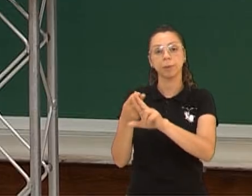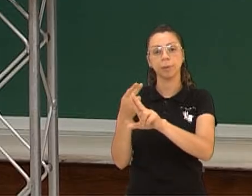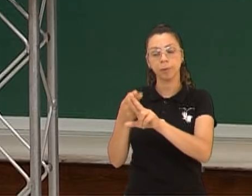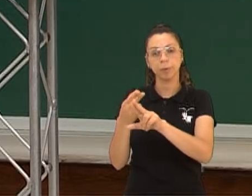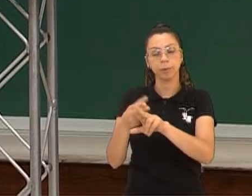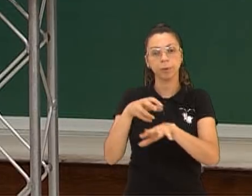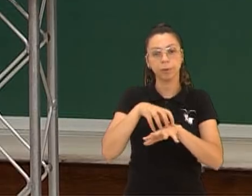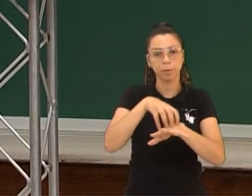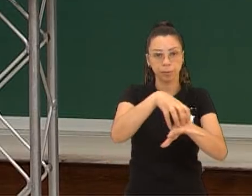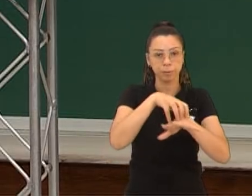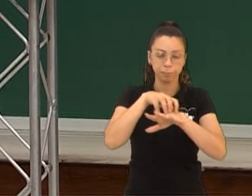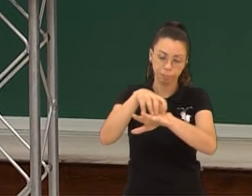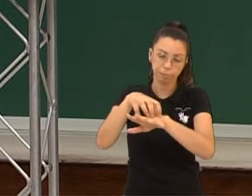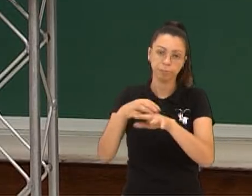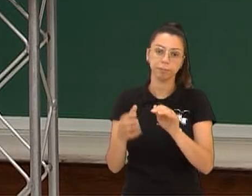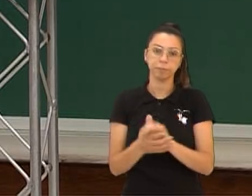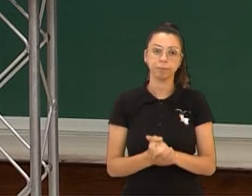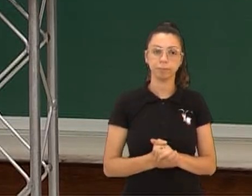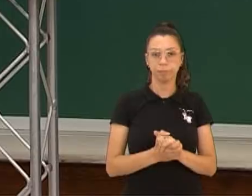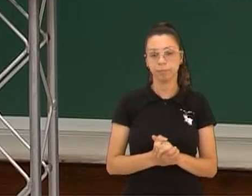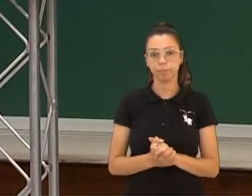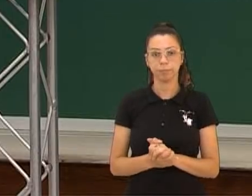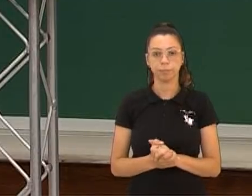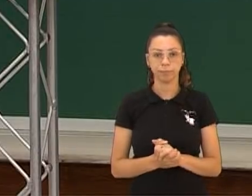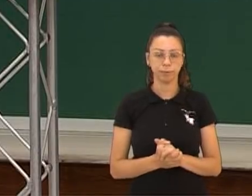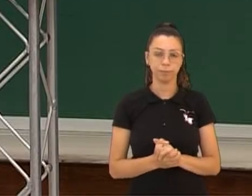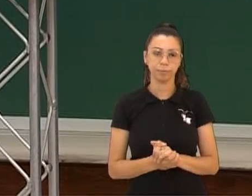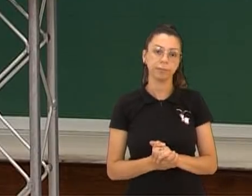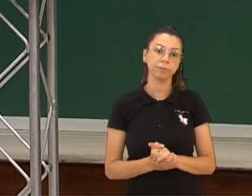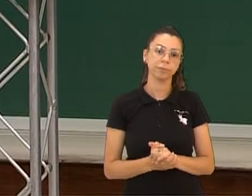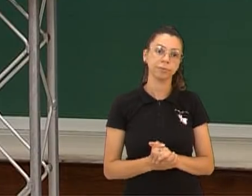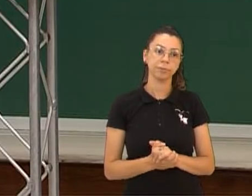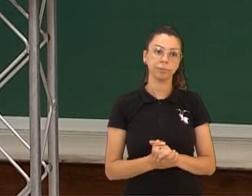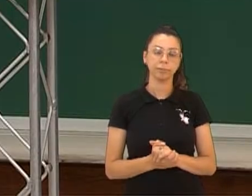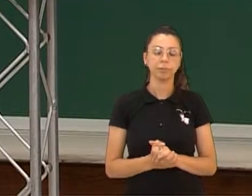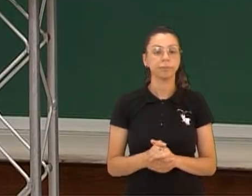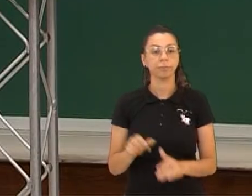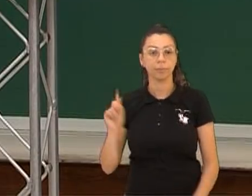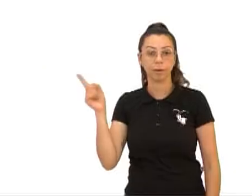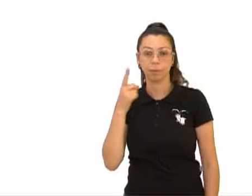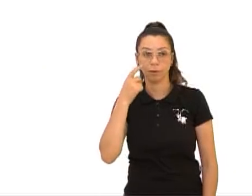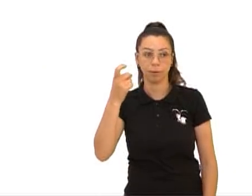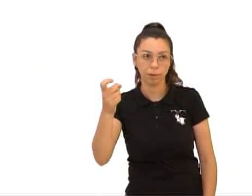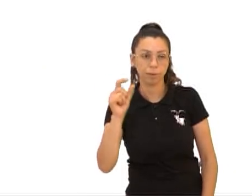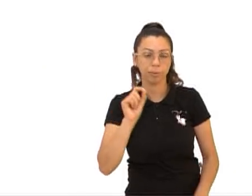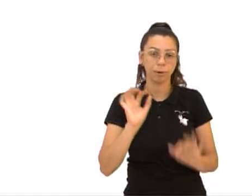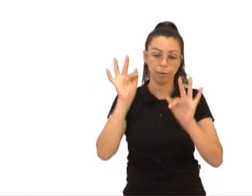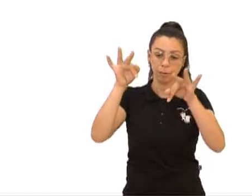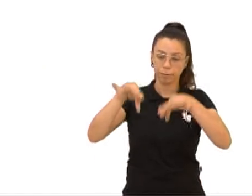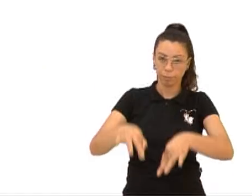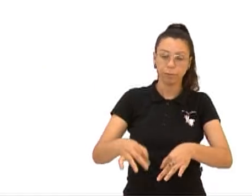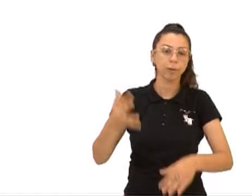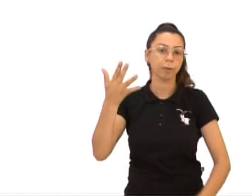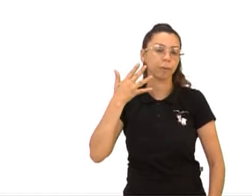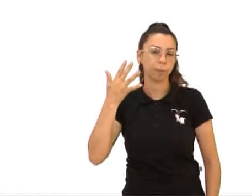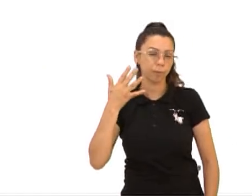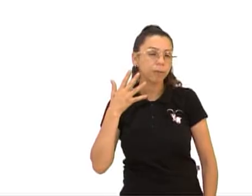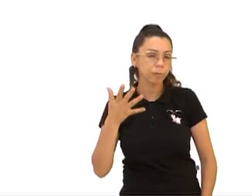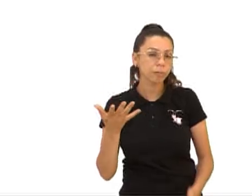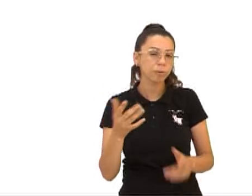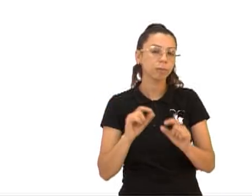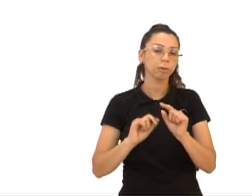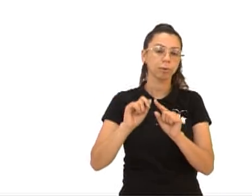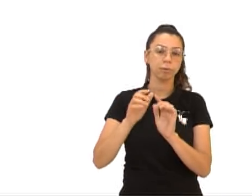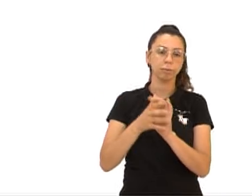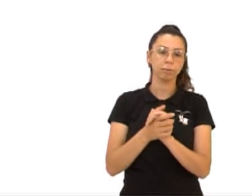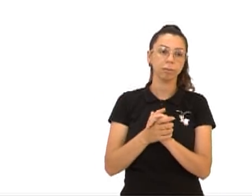de caprinos e ovinos. Aqui é interessante, ao fim do verão, lá na África, centenas